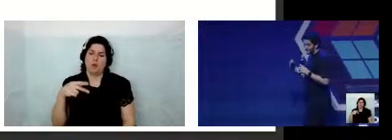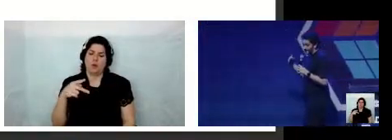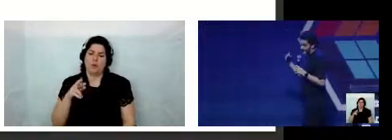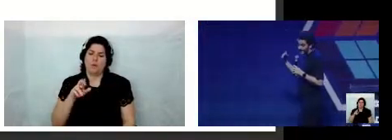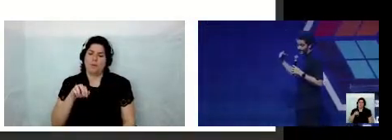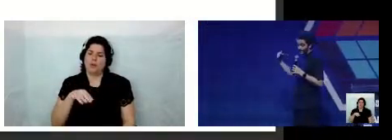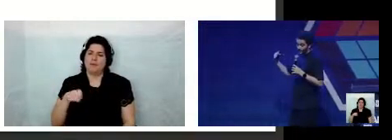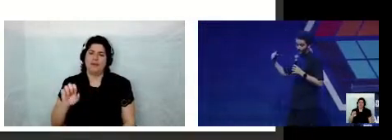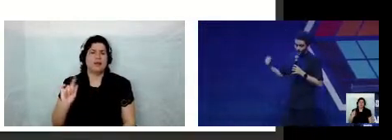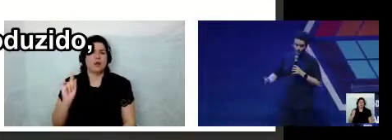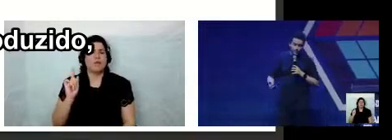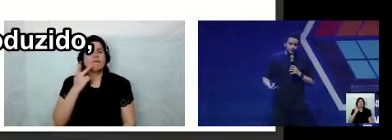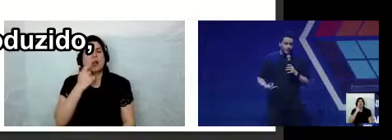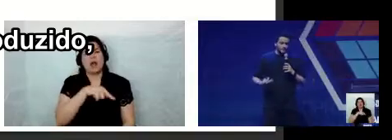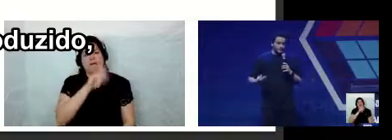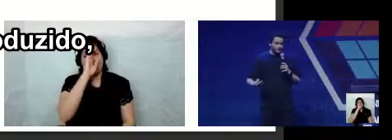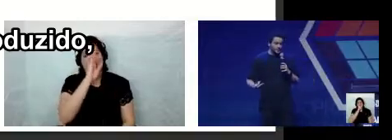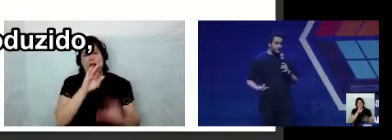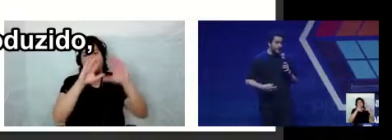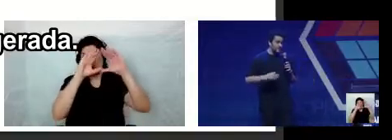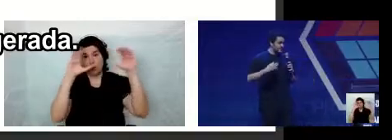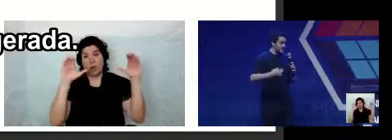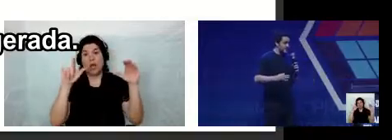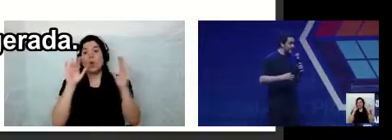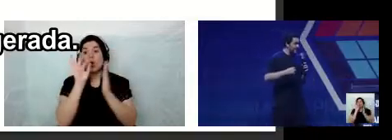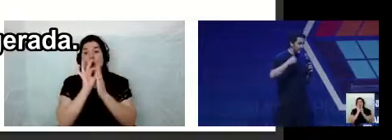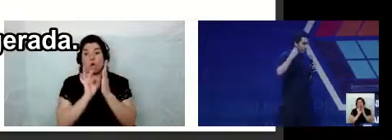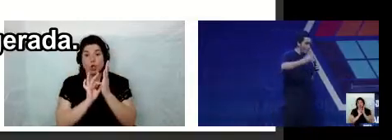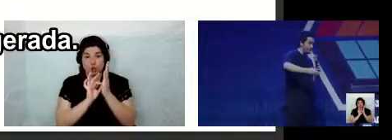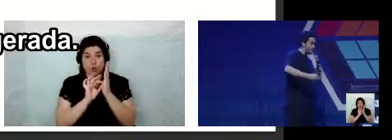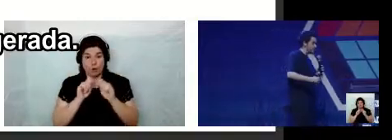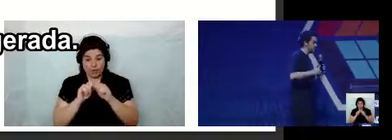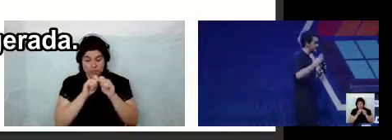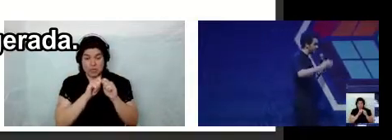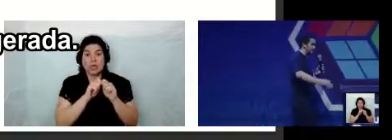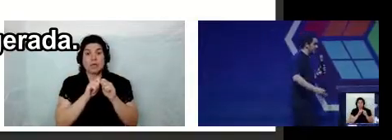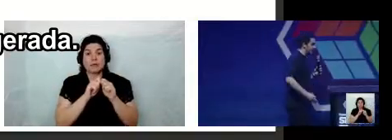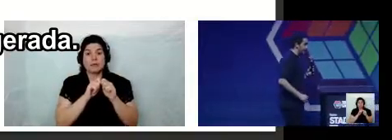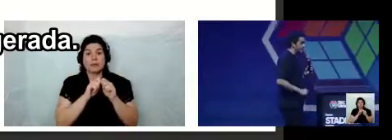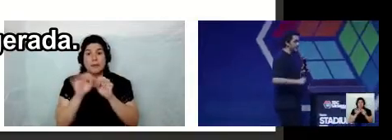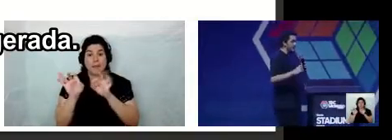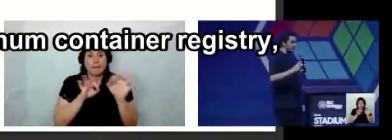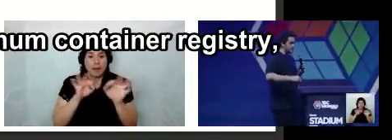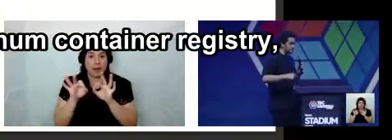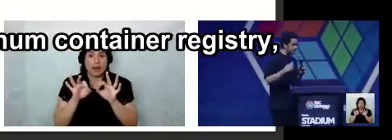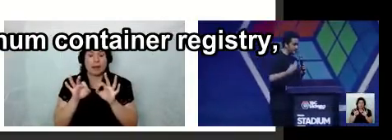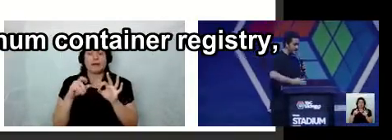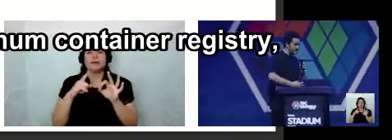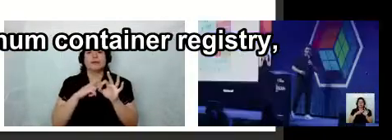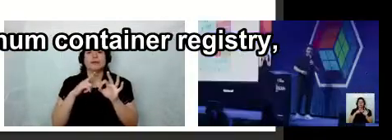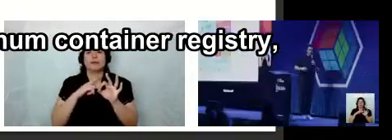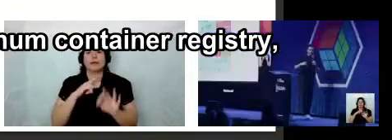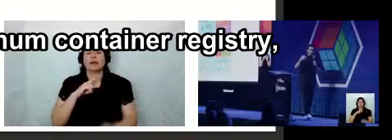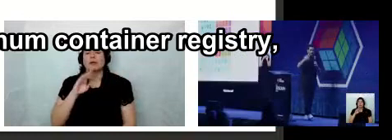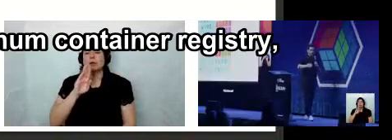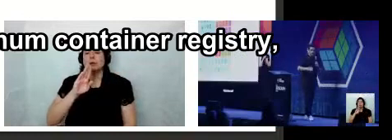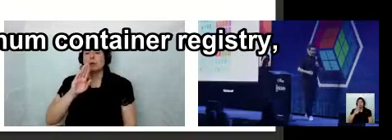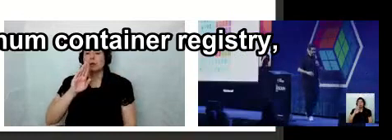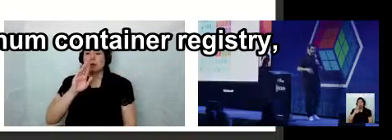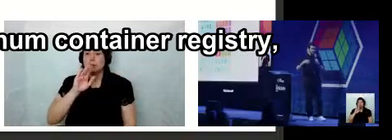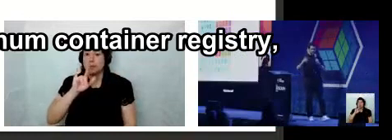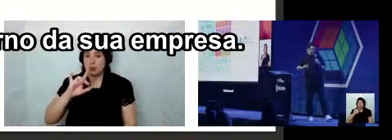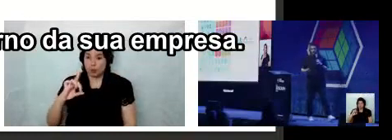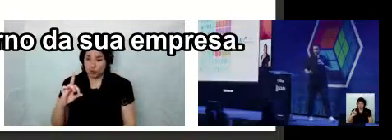nuvem. Quando o nosso código é produzido, a imagem ocorre o build, a imagem é gerada, então a gente disponibiliza aquela imagem num